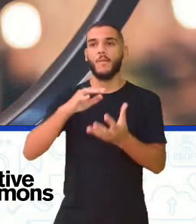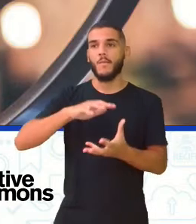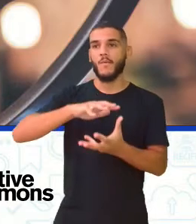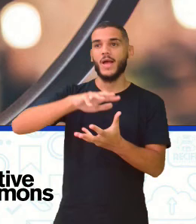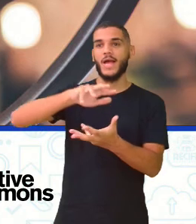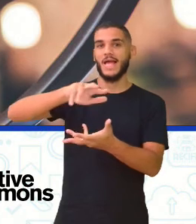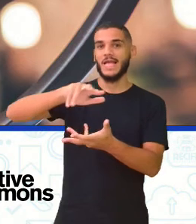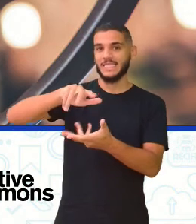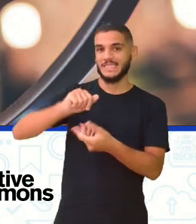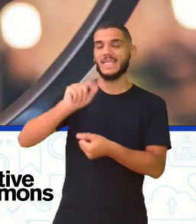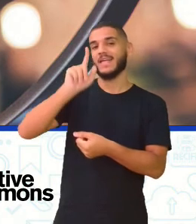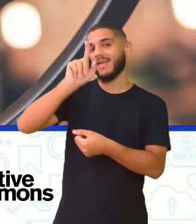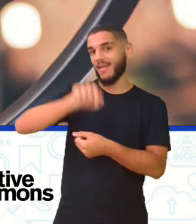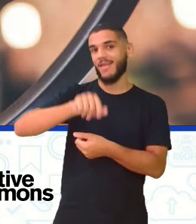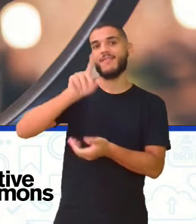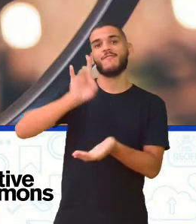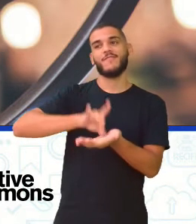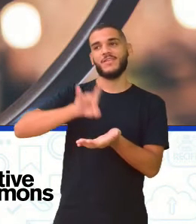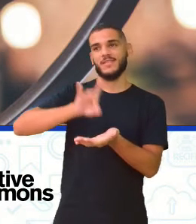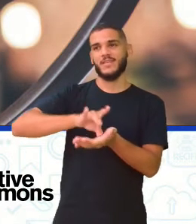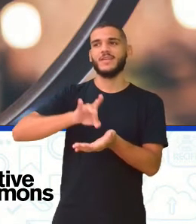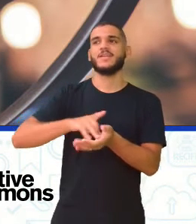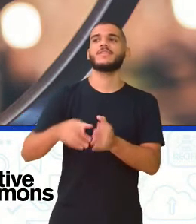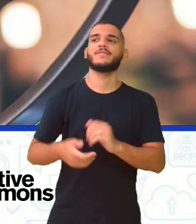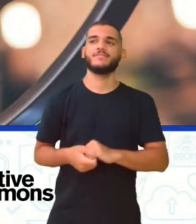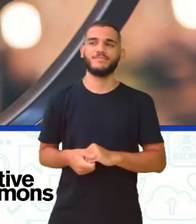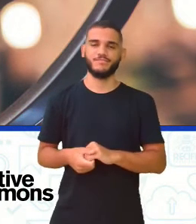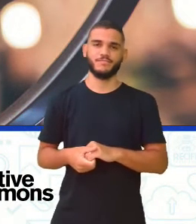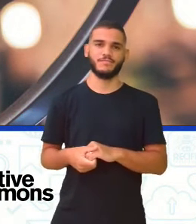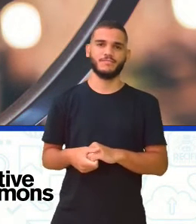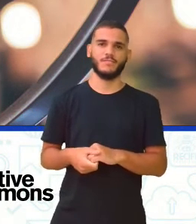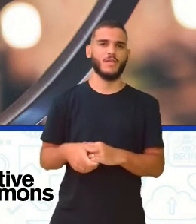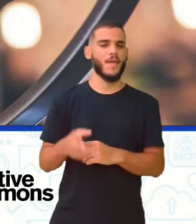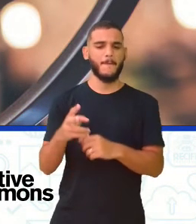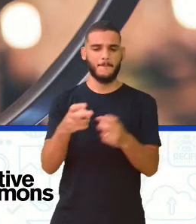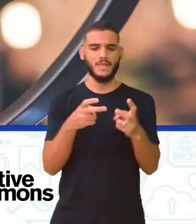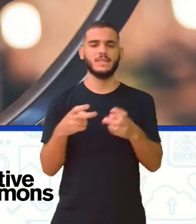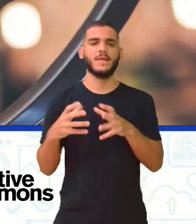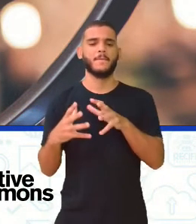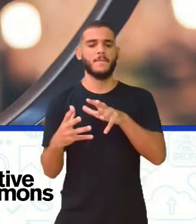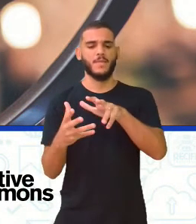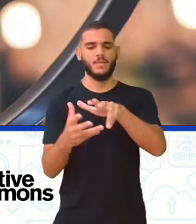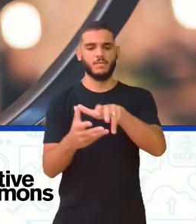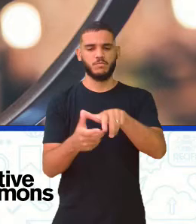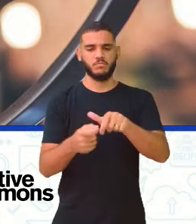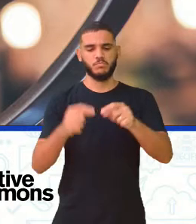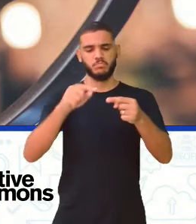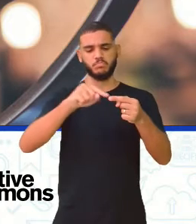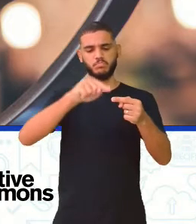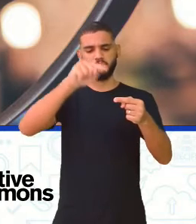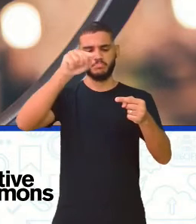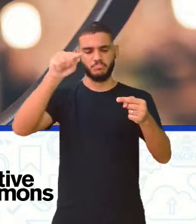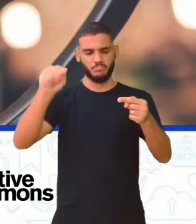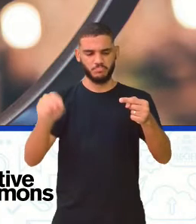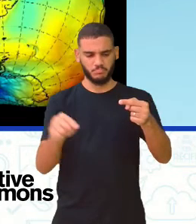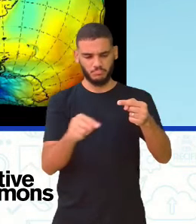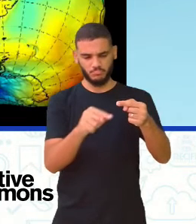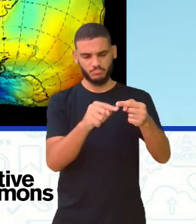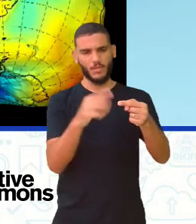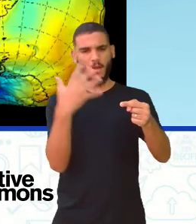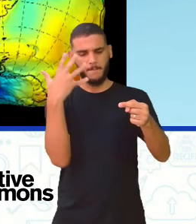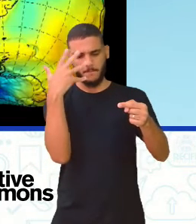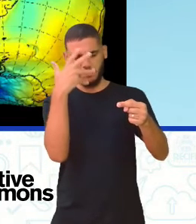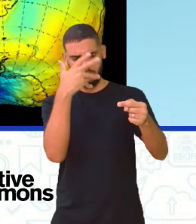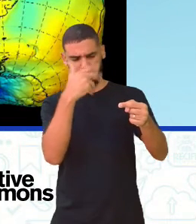pega nessa imagem aqui, você está vendo ela numa forma esférica, né? Ela não é tão esférica assim, não.